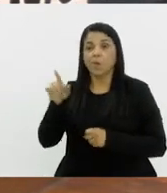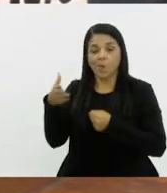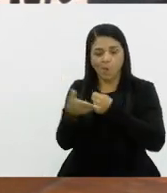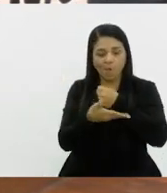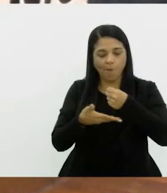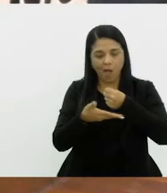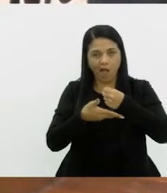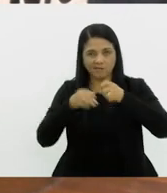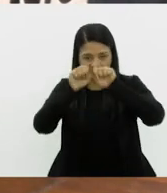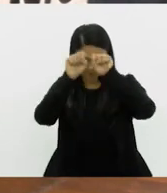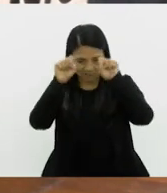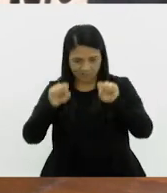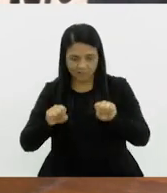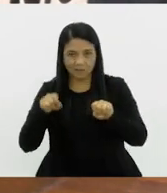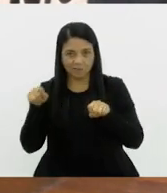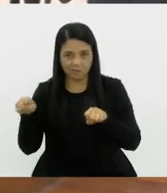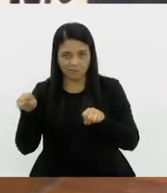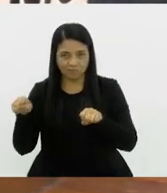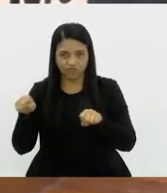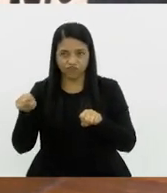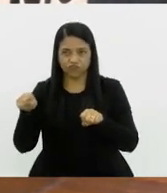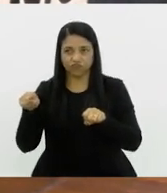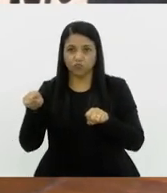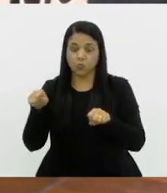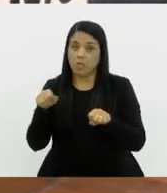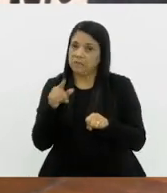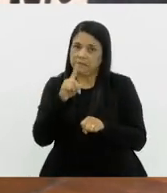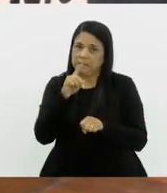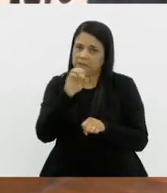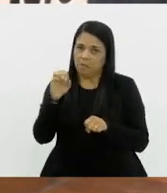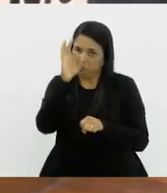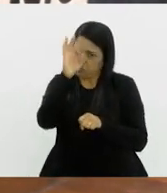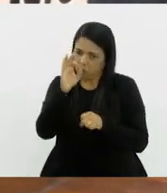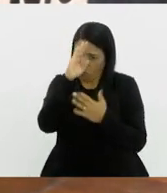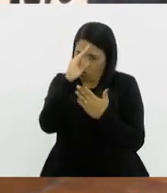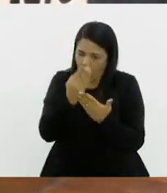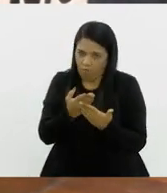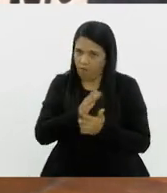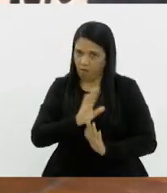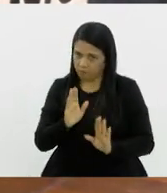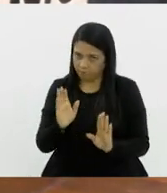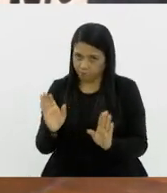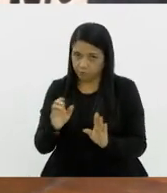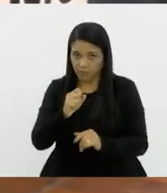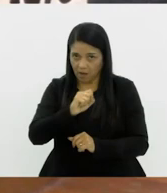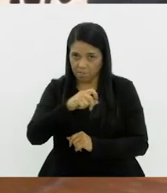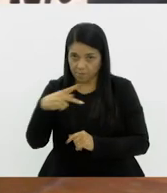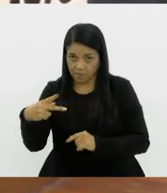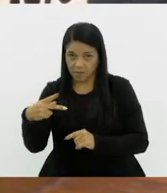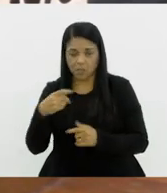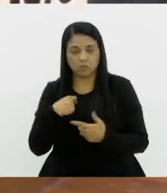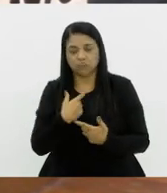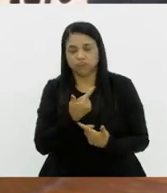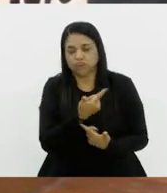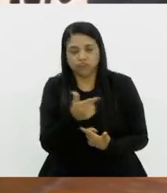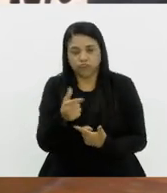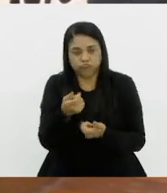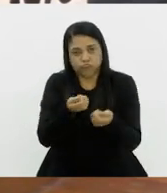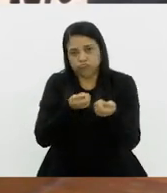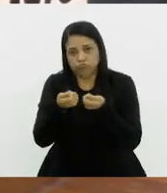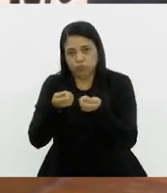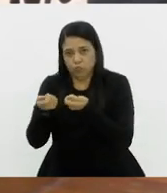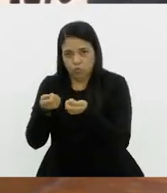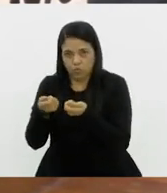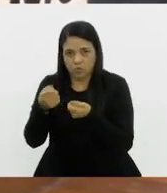é que não é confiável, não é 100% confiável, que não é, né, que não serve para fazer um controle do espaço aéreo, mas com